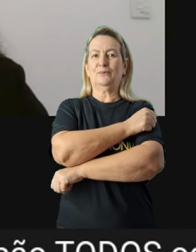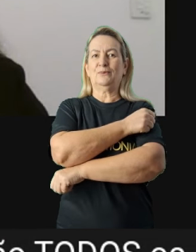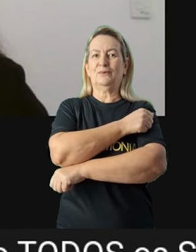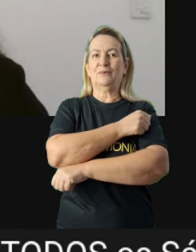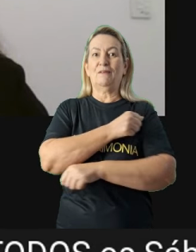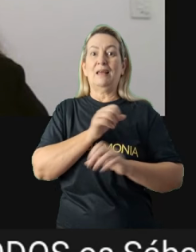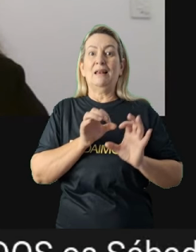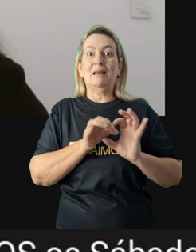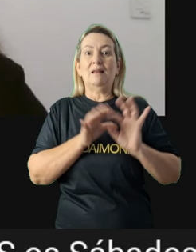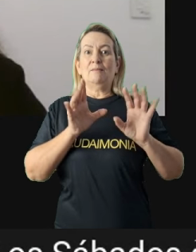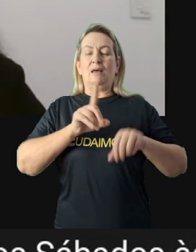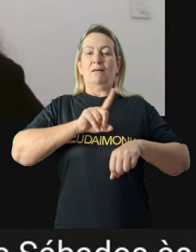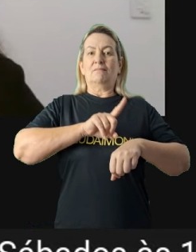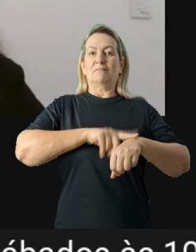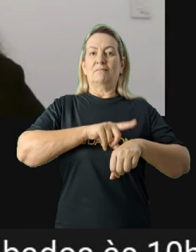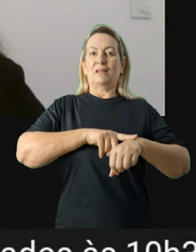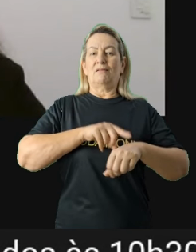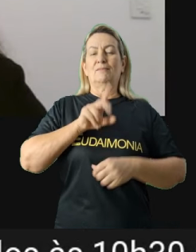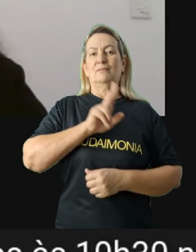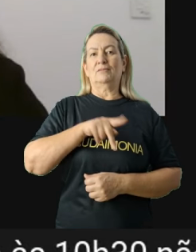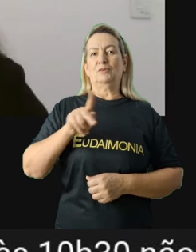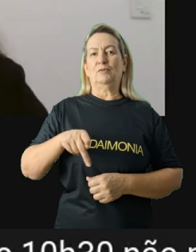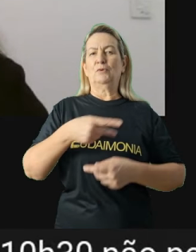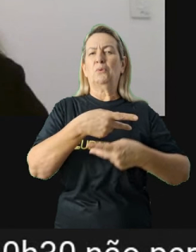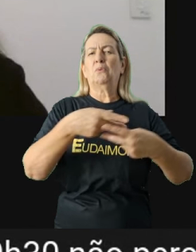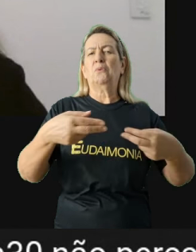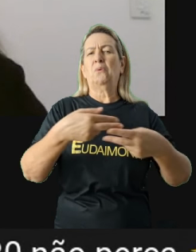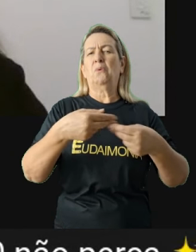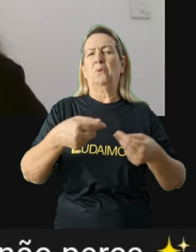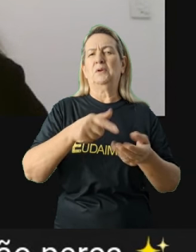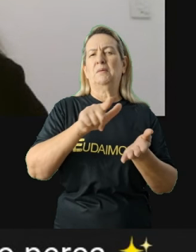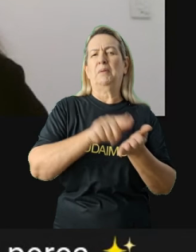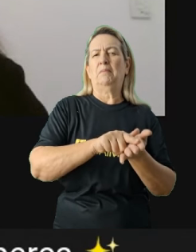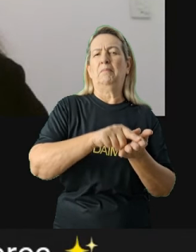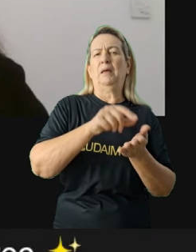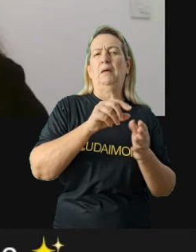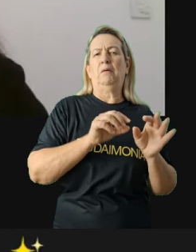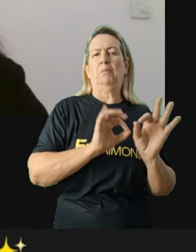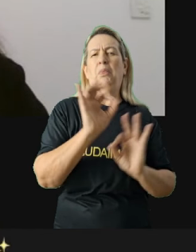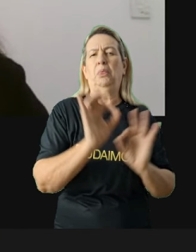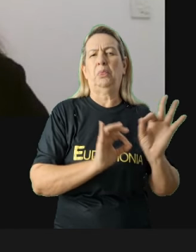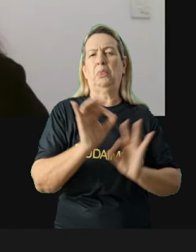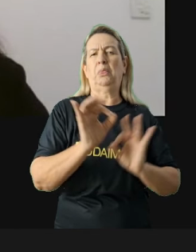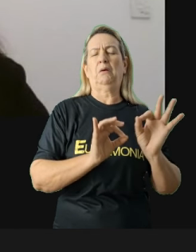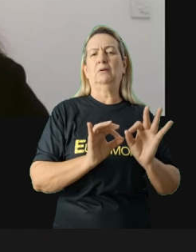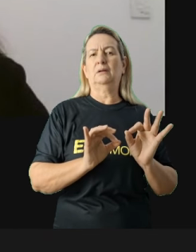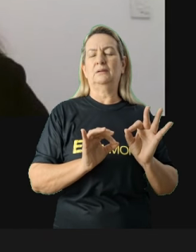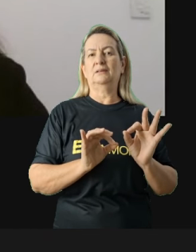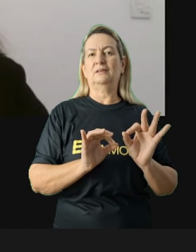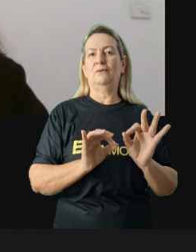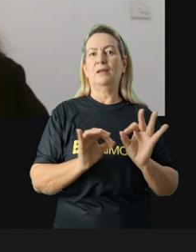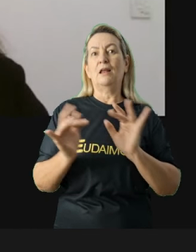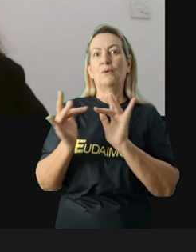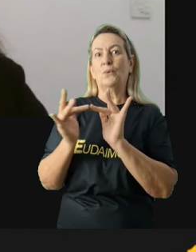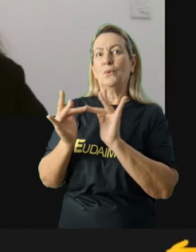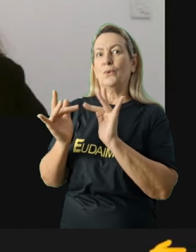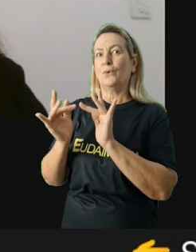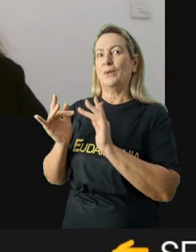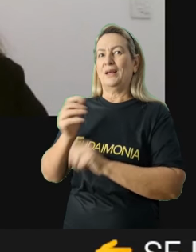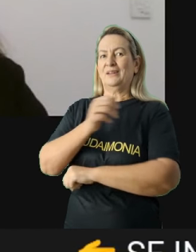viés comportamental. Quanto que a gente vai liberar de um tempo de docente para que ele traga uma outra questão